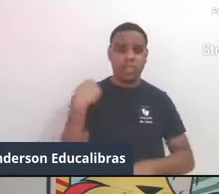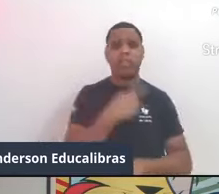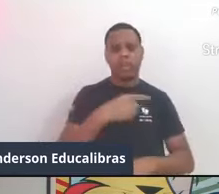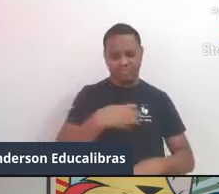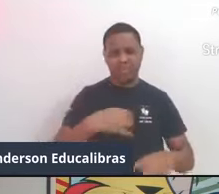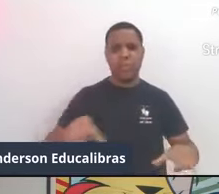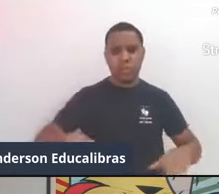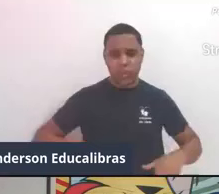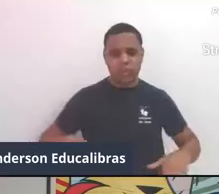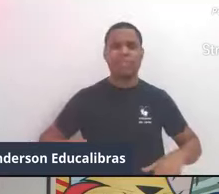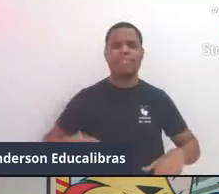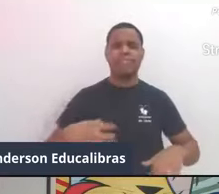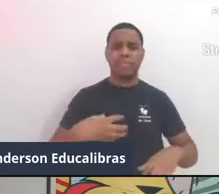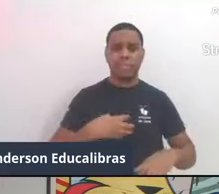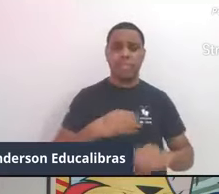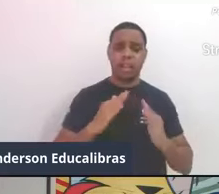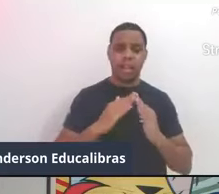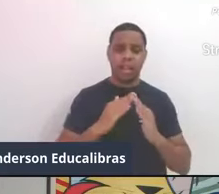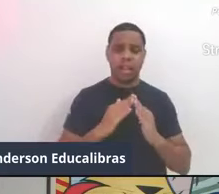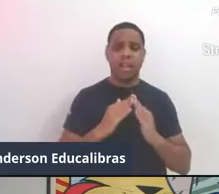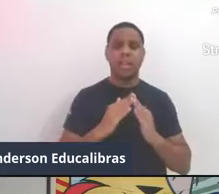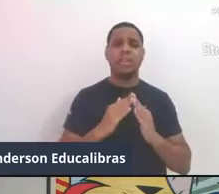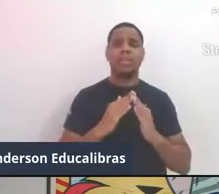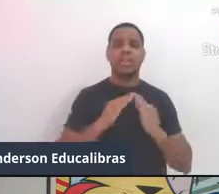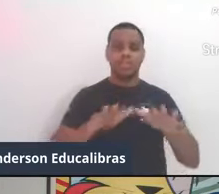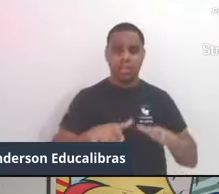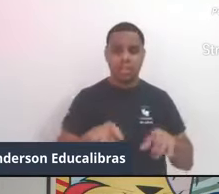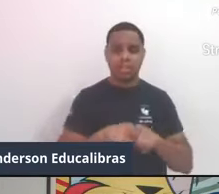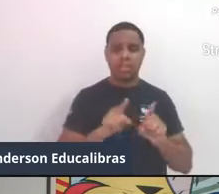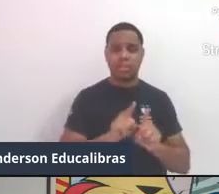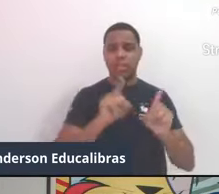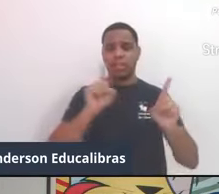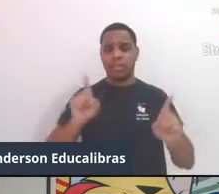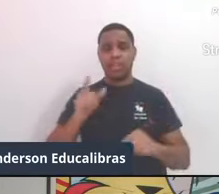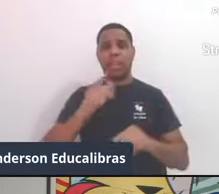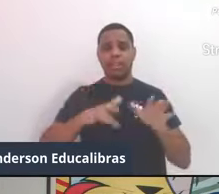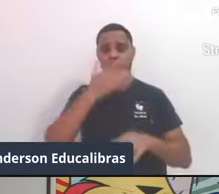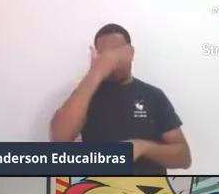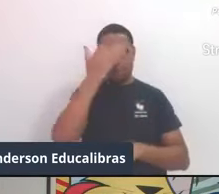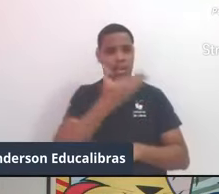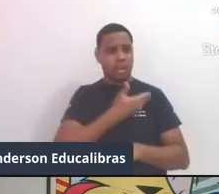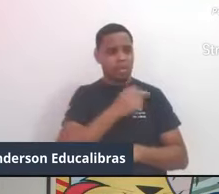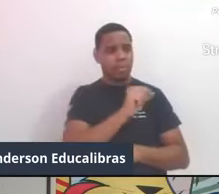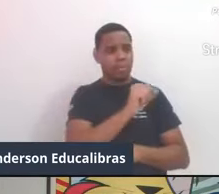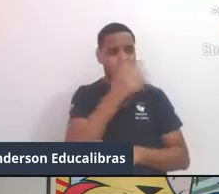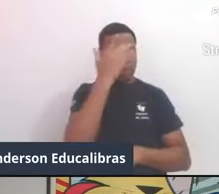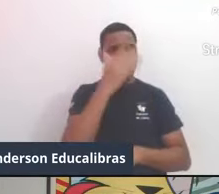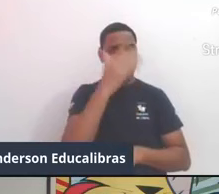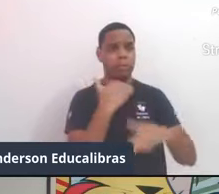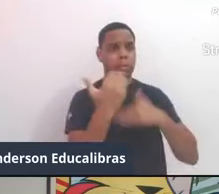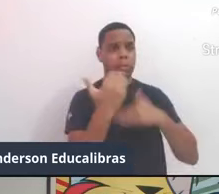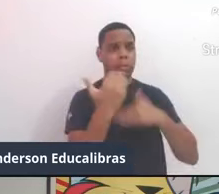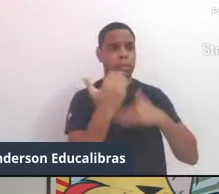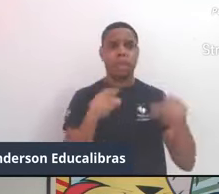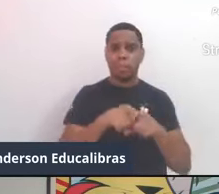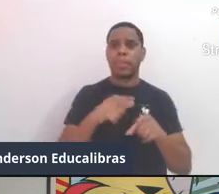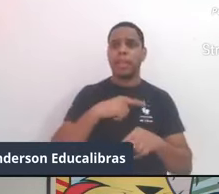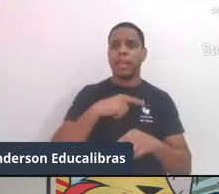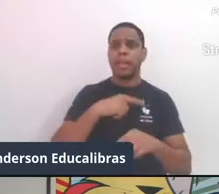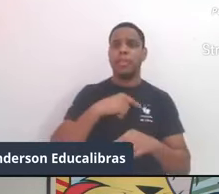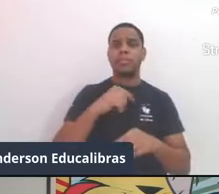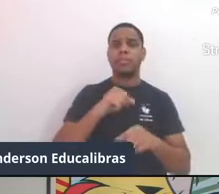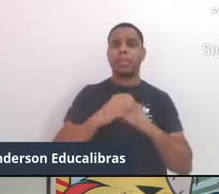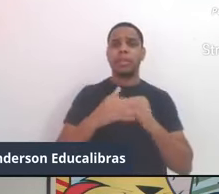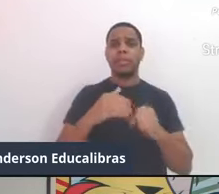passando, né? O isolamento, a perda de pessoas próximas, a perda de tanta gente que nós temos no nosso